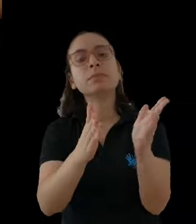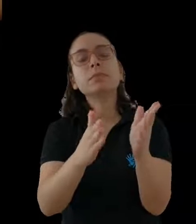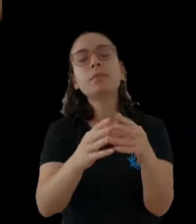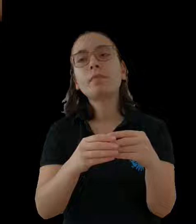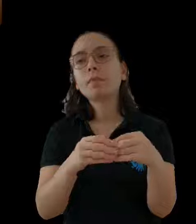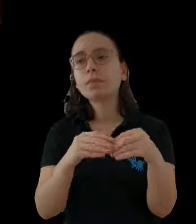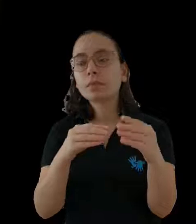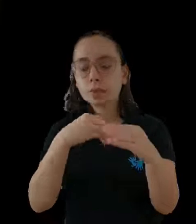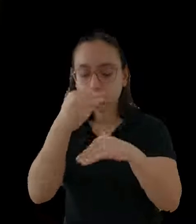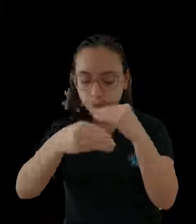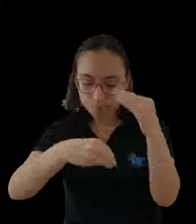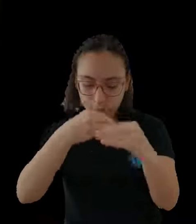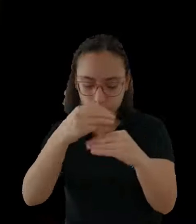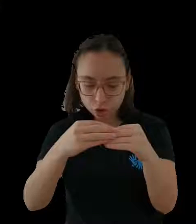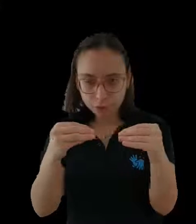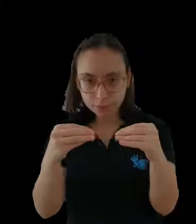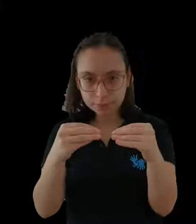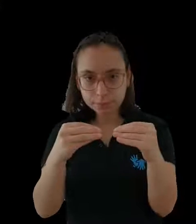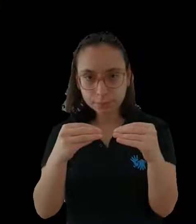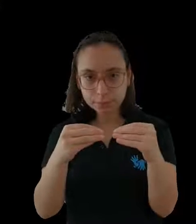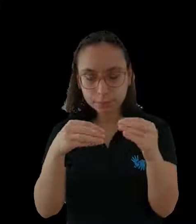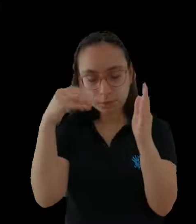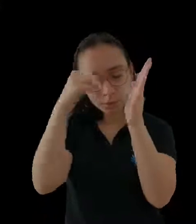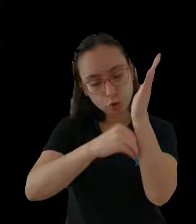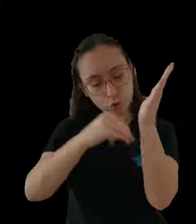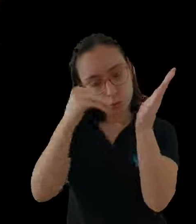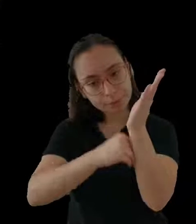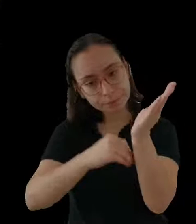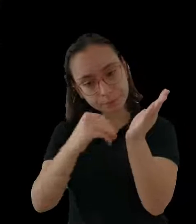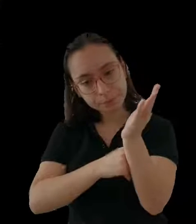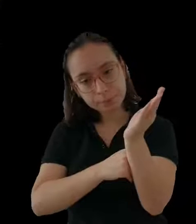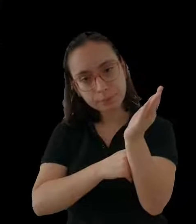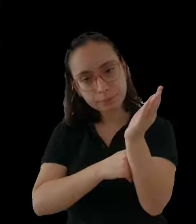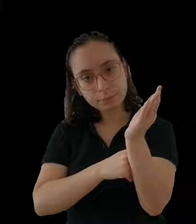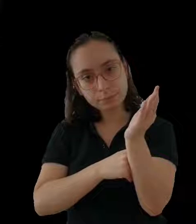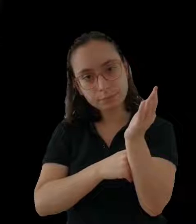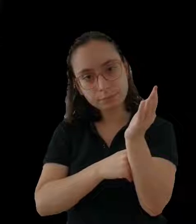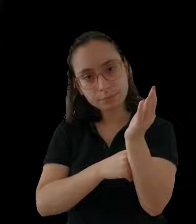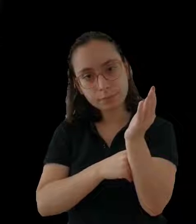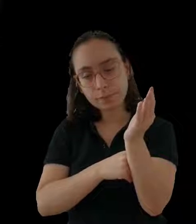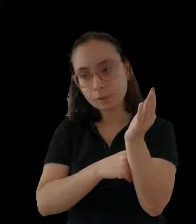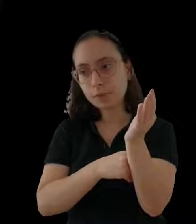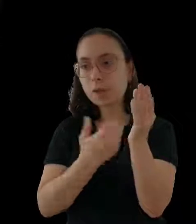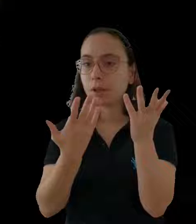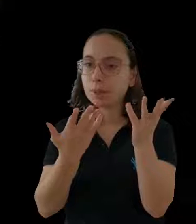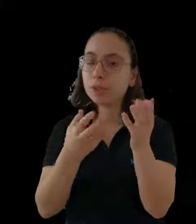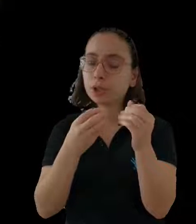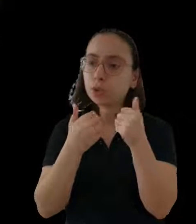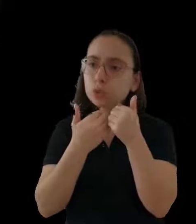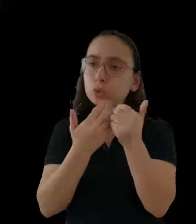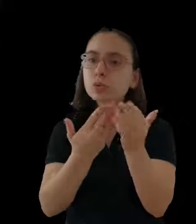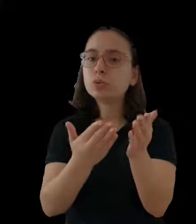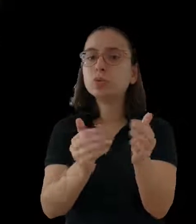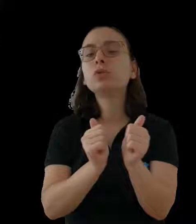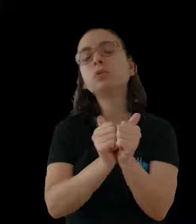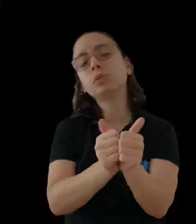rio grandão, dobradinho, e esconder para fingir que o rio foi junto com o pintinho, né?